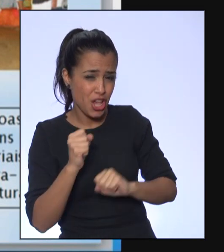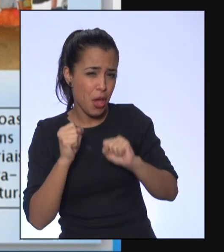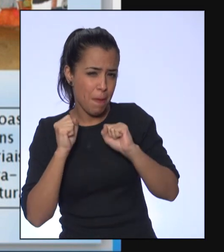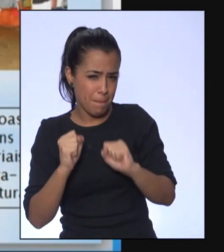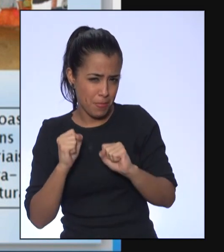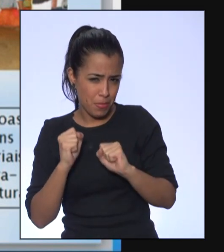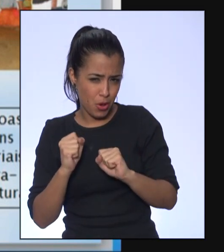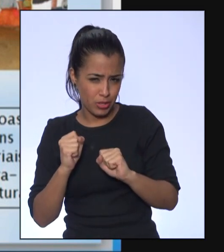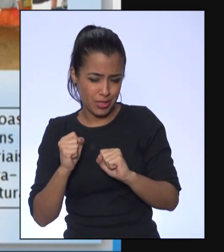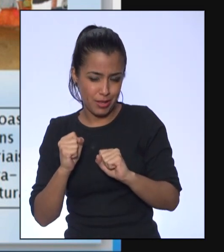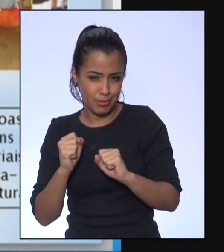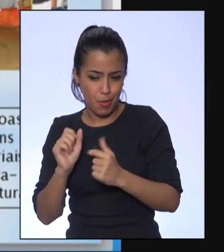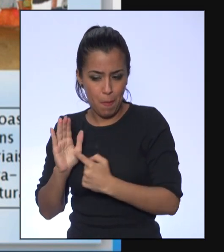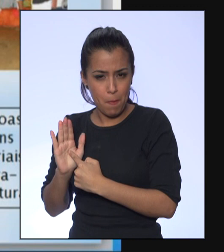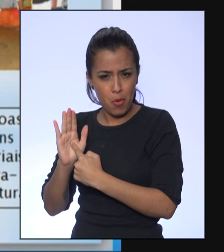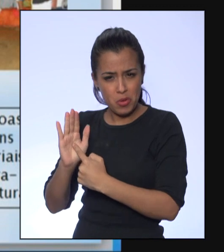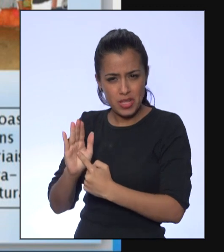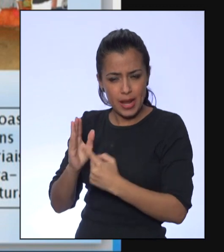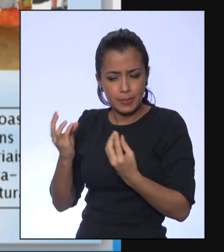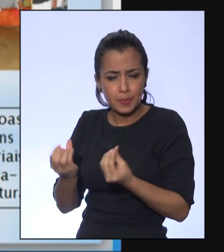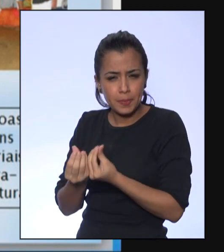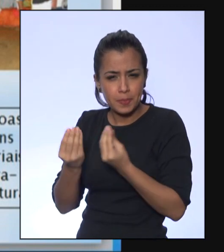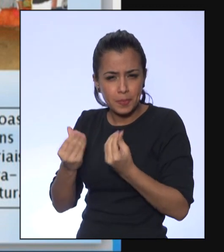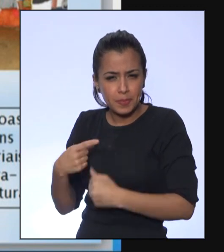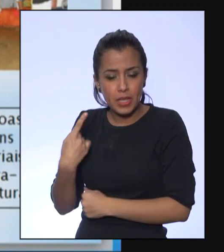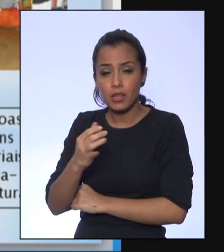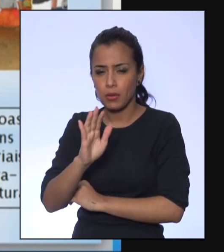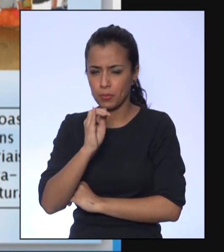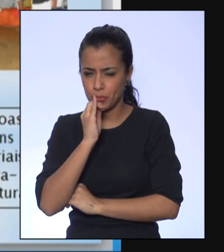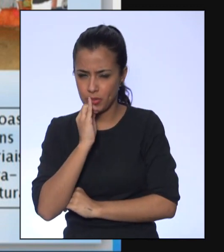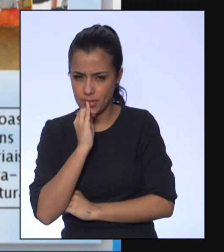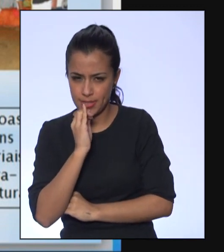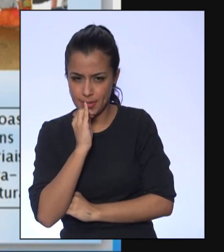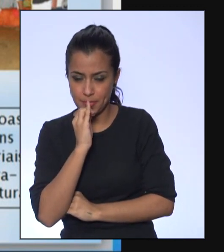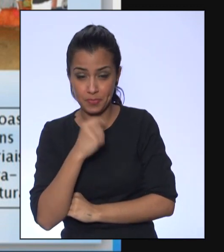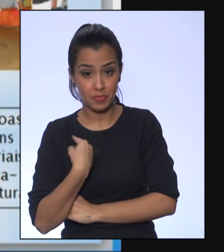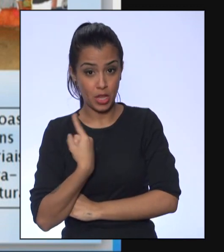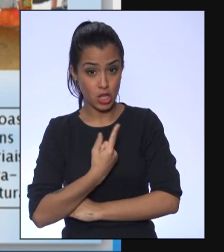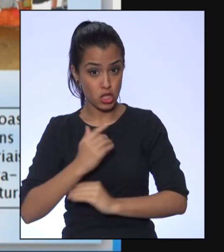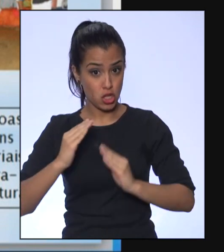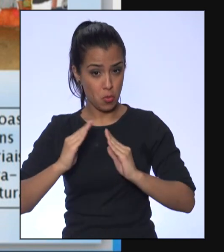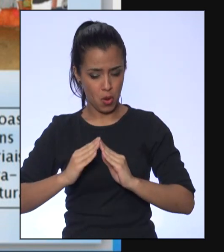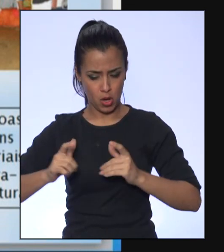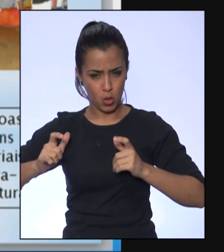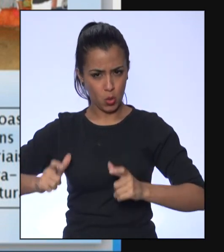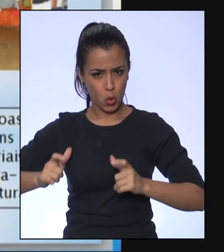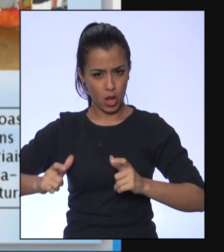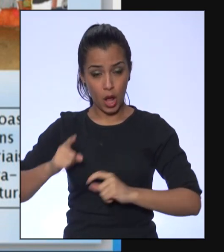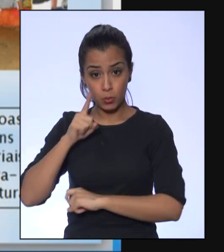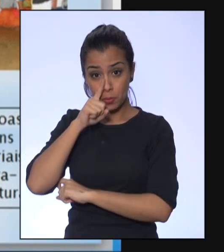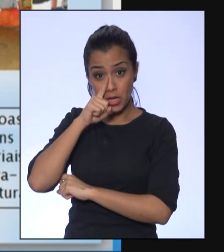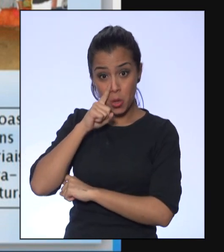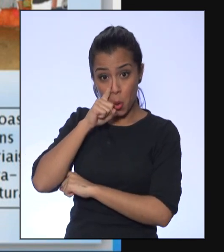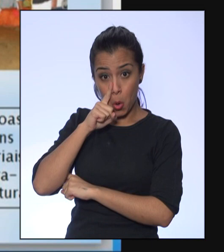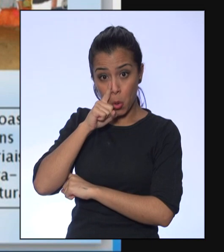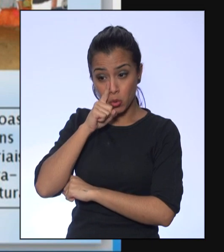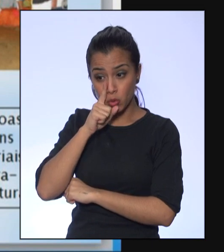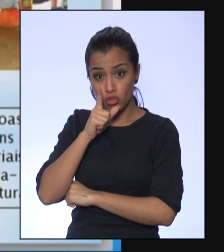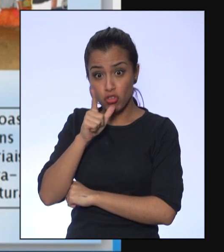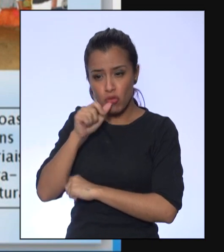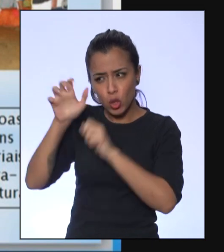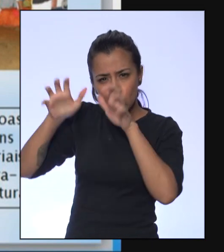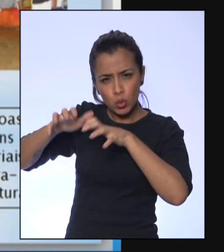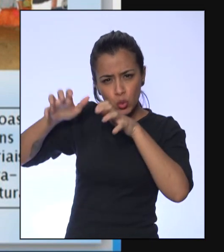vulnerabilidade ou das coisas. Então, por exemplo, se moramos numa área de risco de inundação, porque moramos muito próximo ao